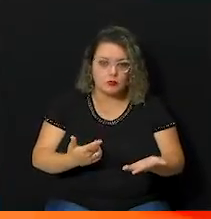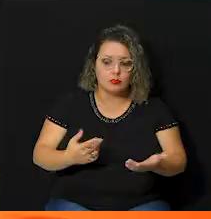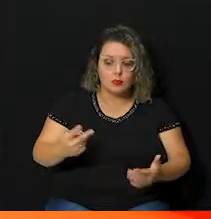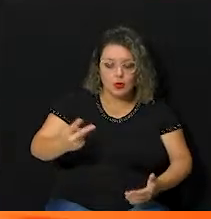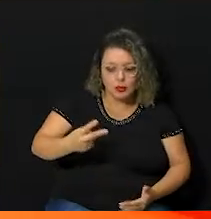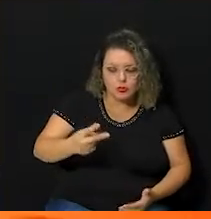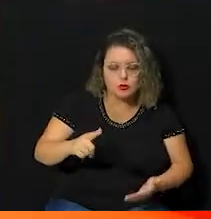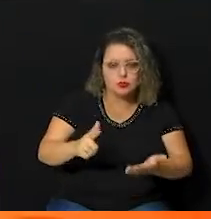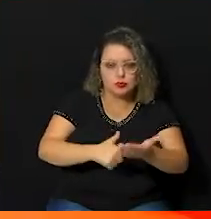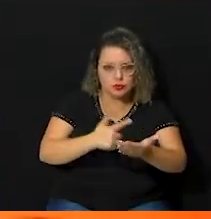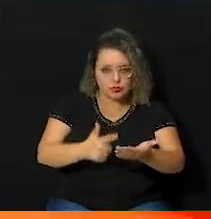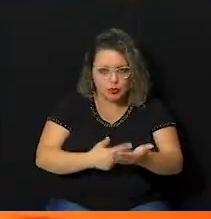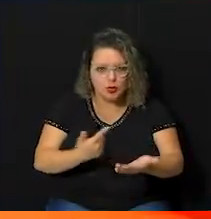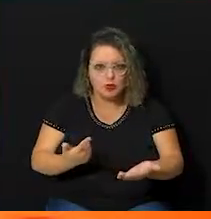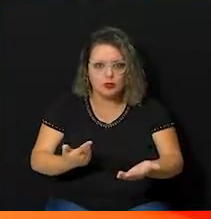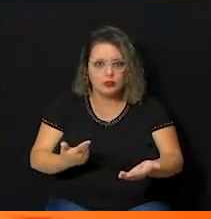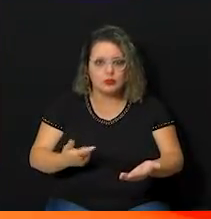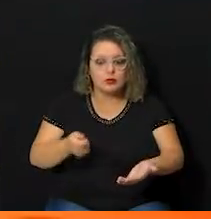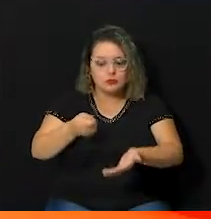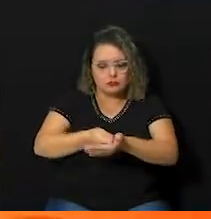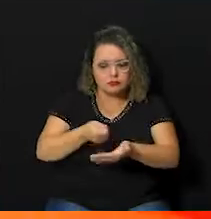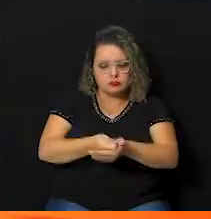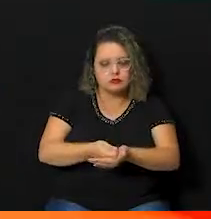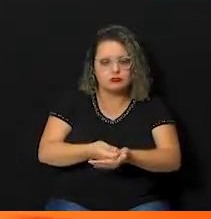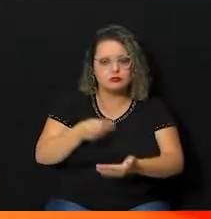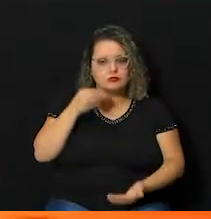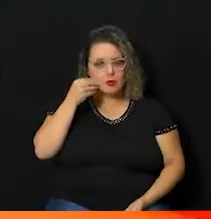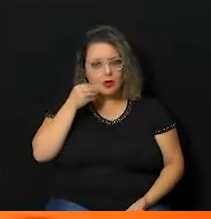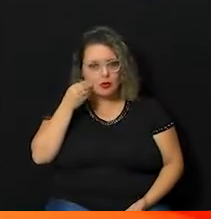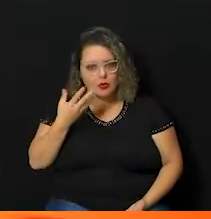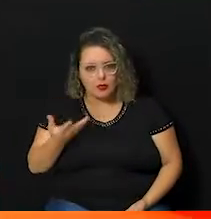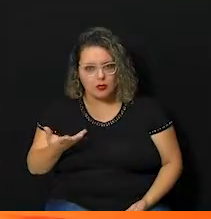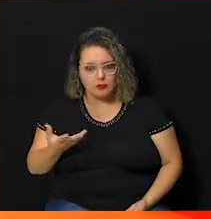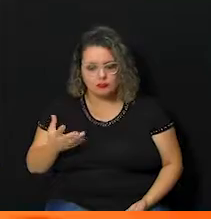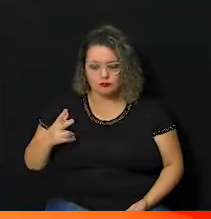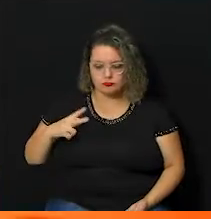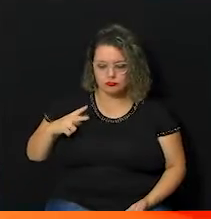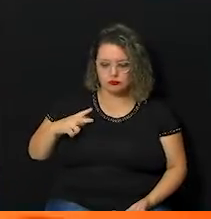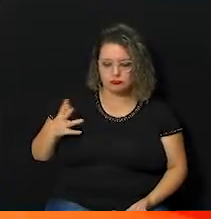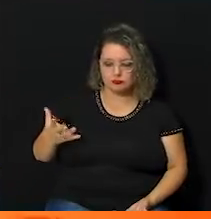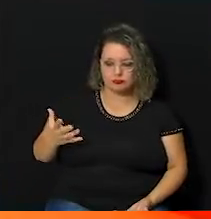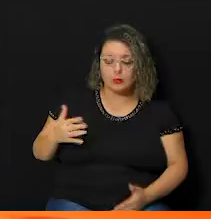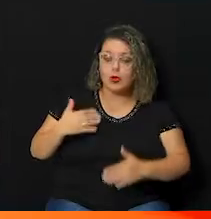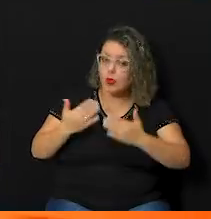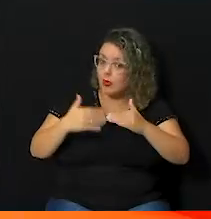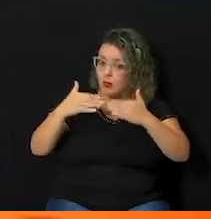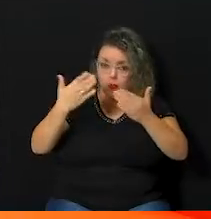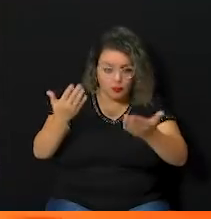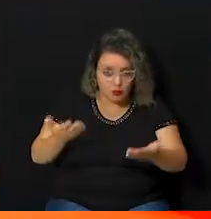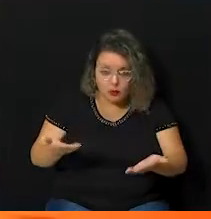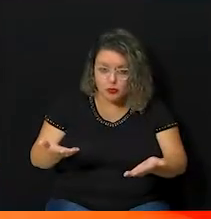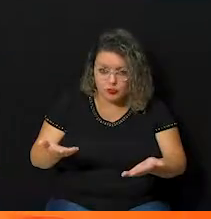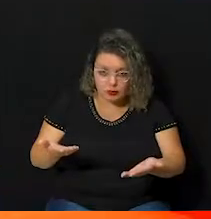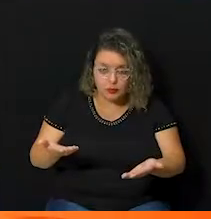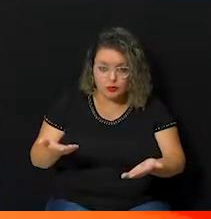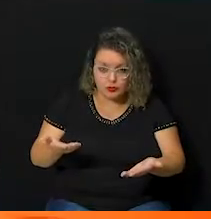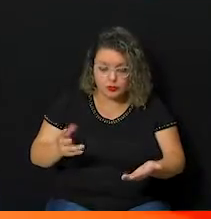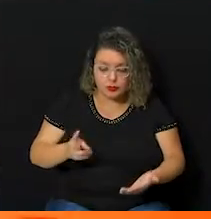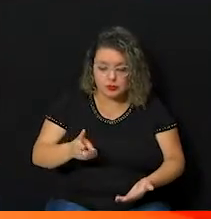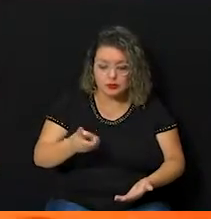segundo foi justamente validar essa experiência, porque como era uma questão pessoal, e a gente evolui com o passar do tempo,